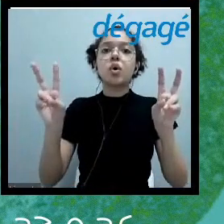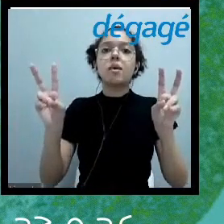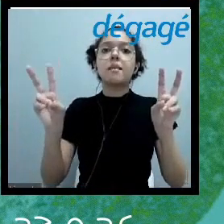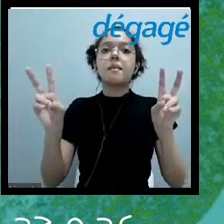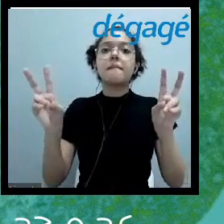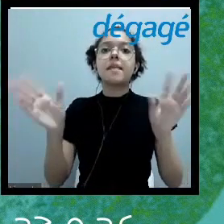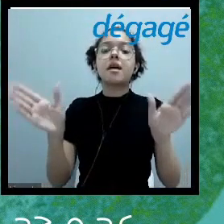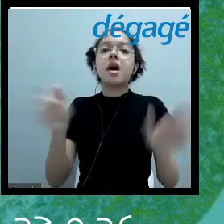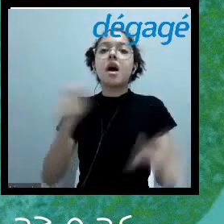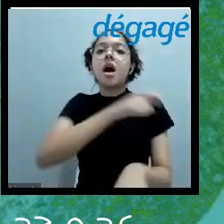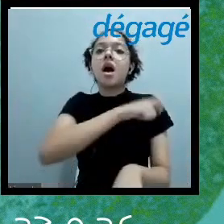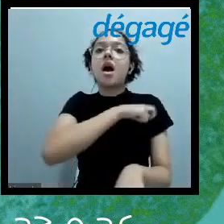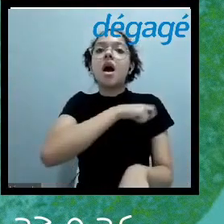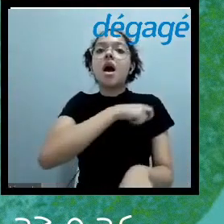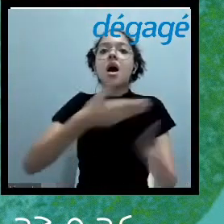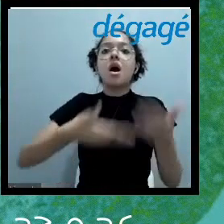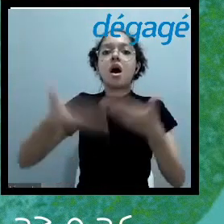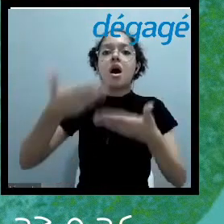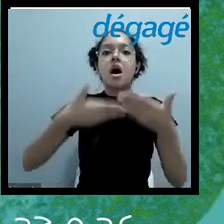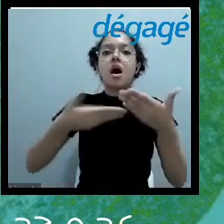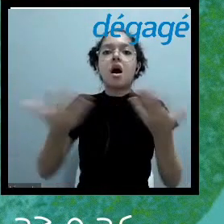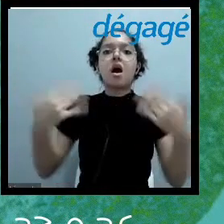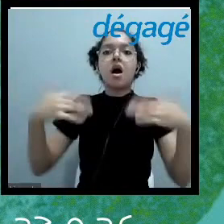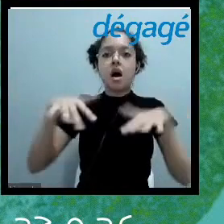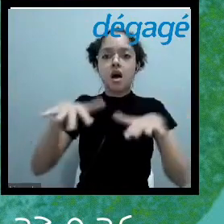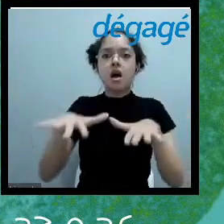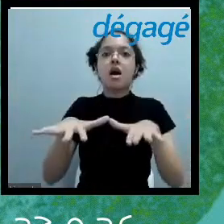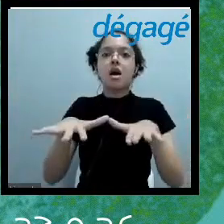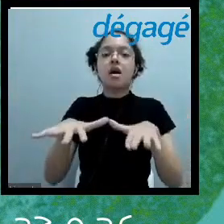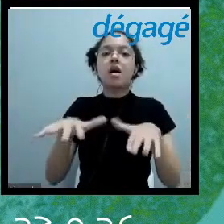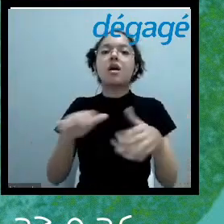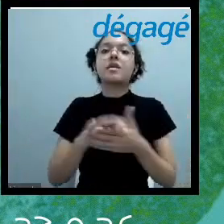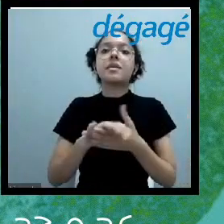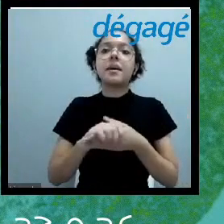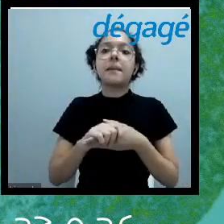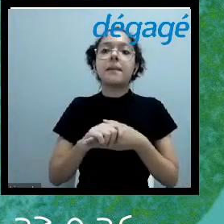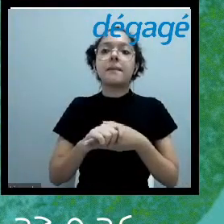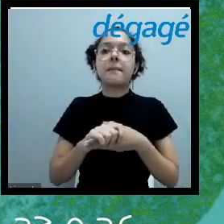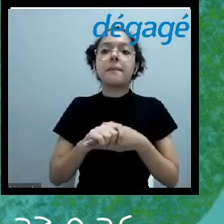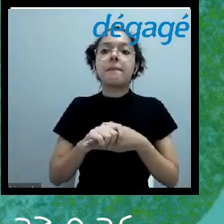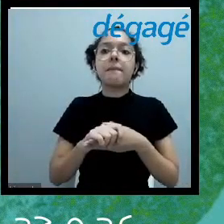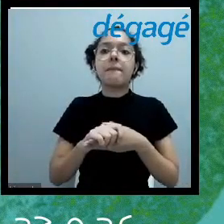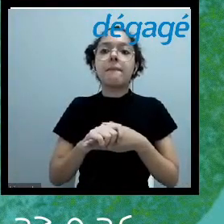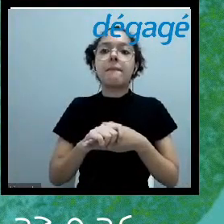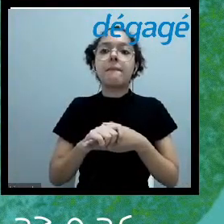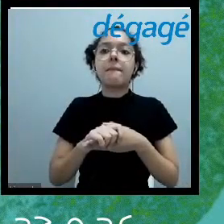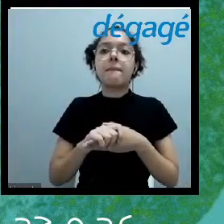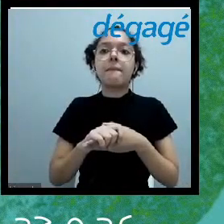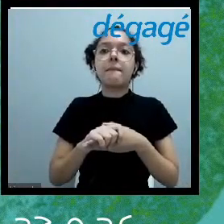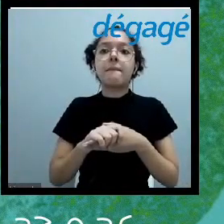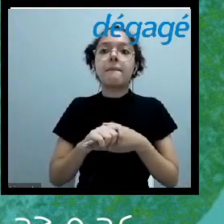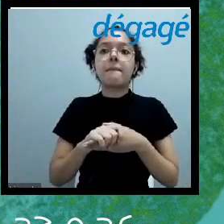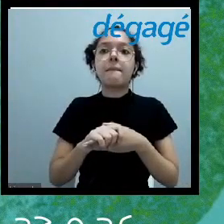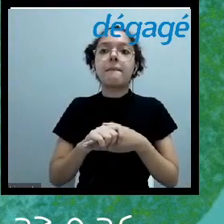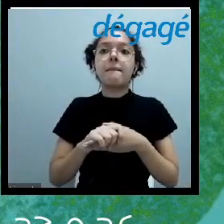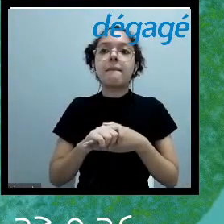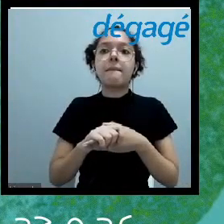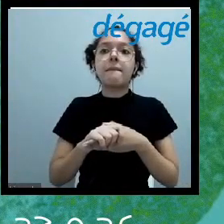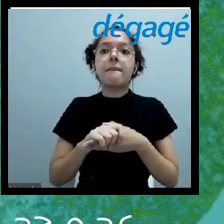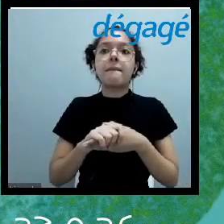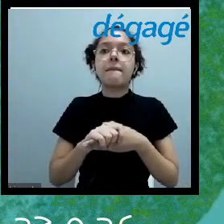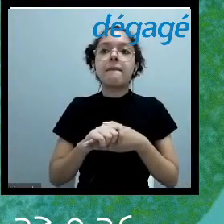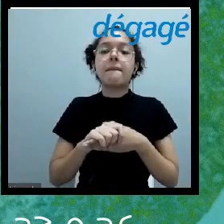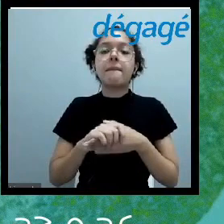Aleri, 3-4 anos, era a turma metade dentro do espectro e a outra metade neurotípica, né, como se fala.